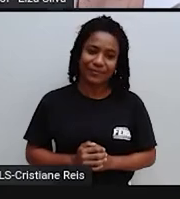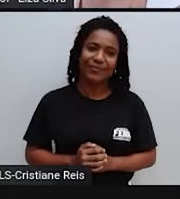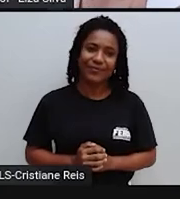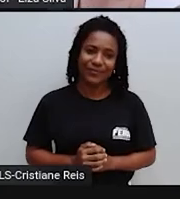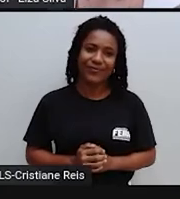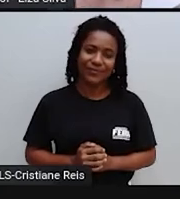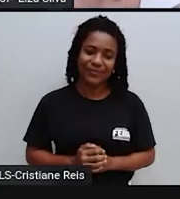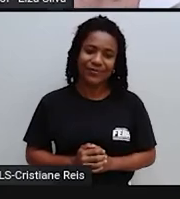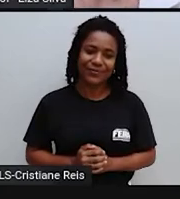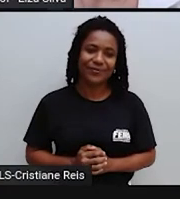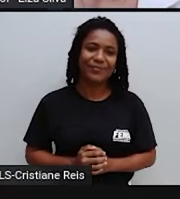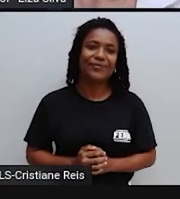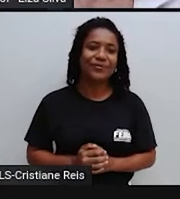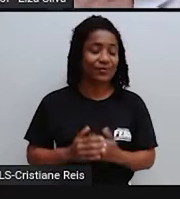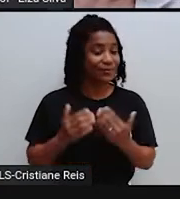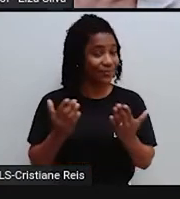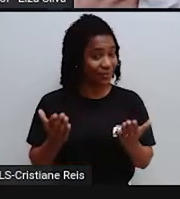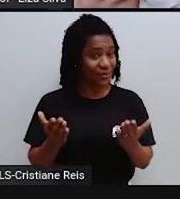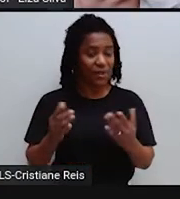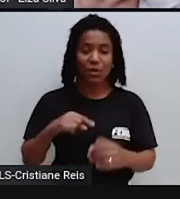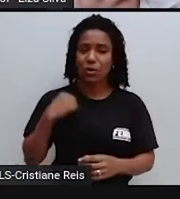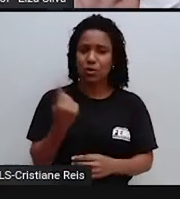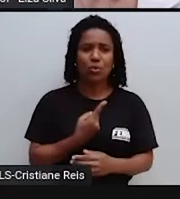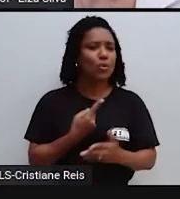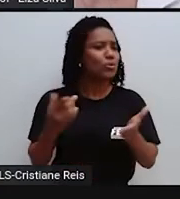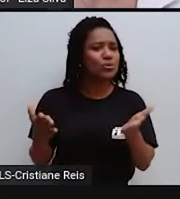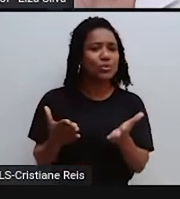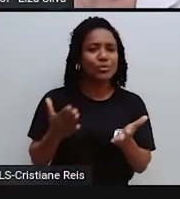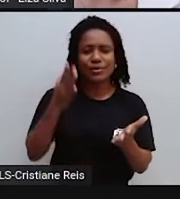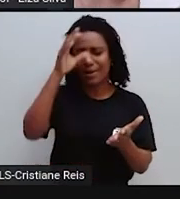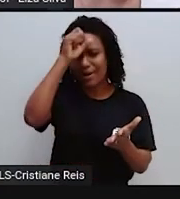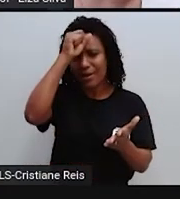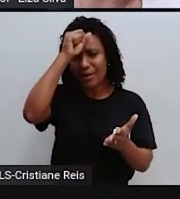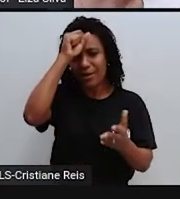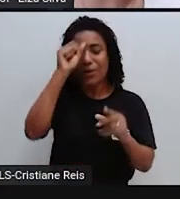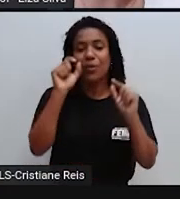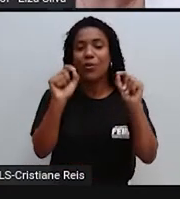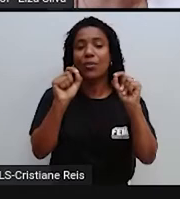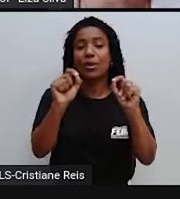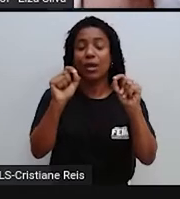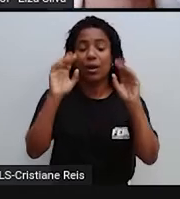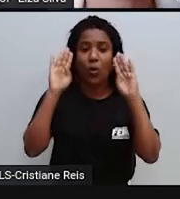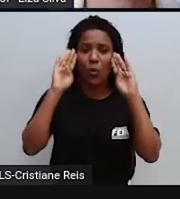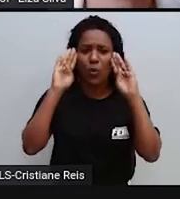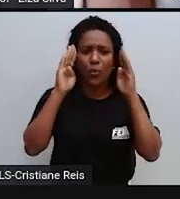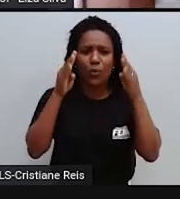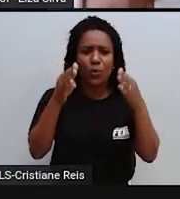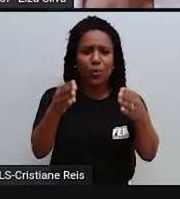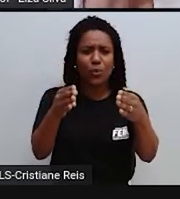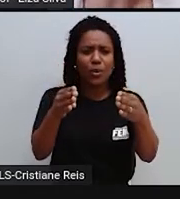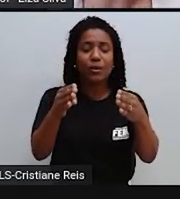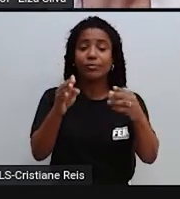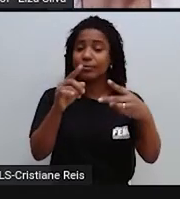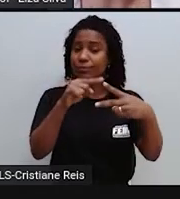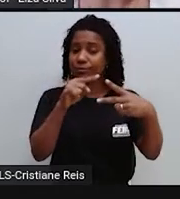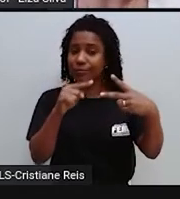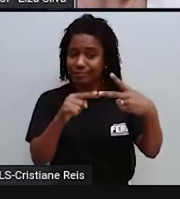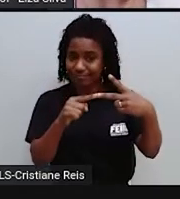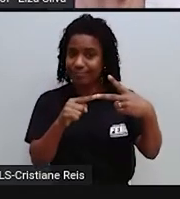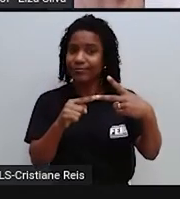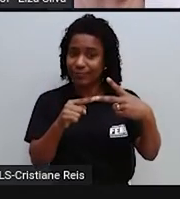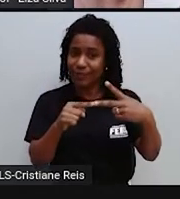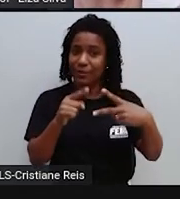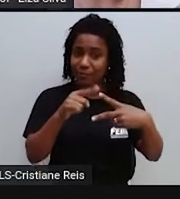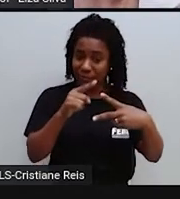what are you going to learn today? Né? O que é que nós vamos aprender hoje? Qual vai ser o foco de nossa aula? Nós vamos